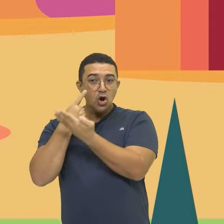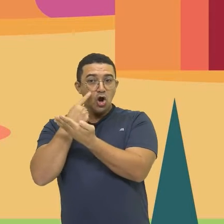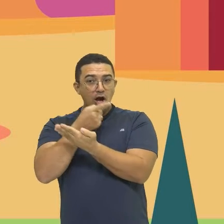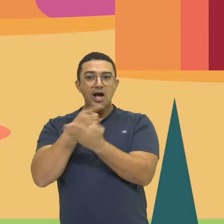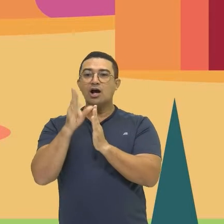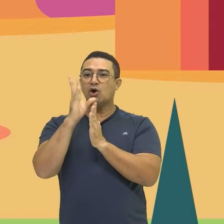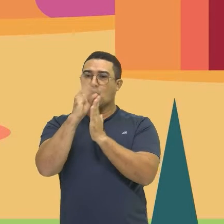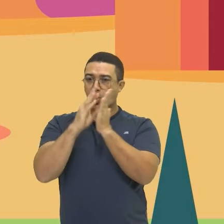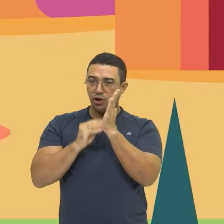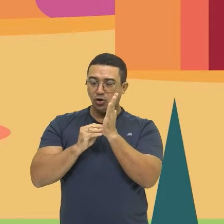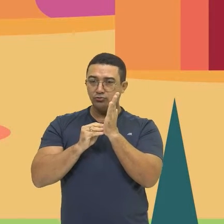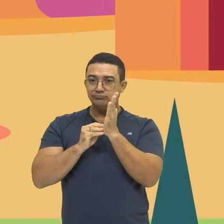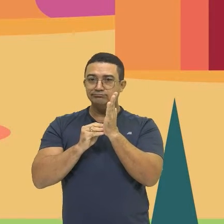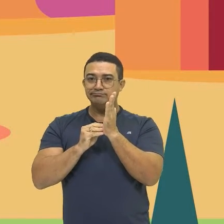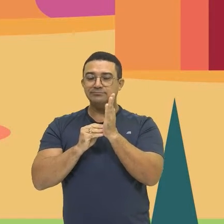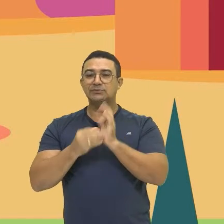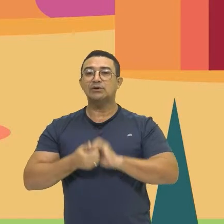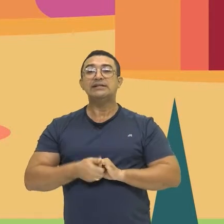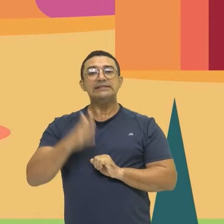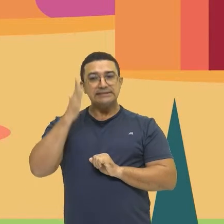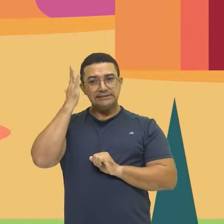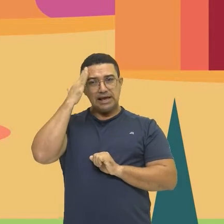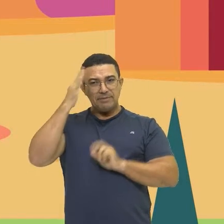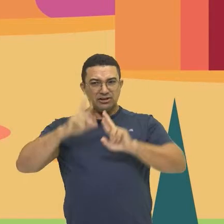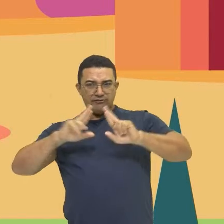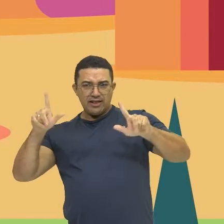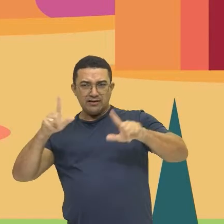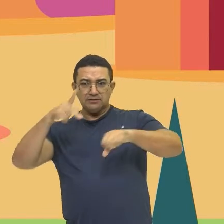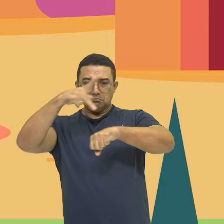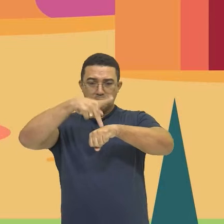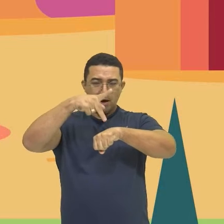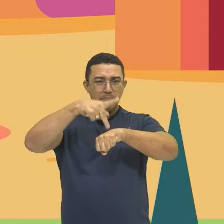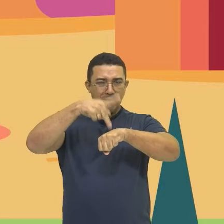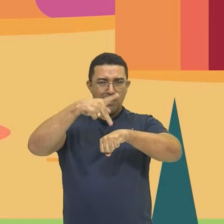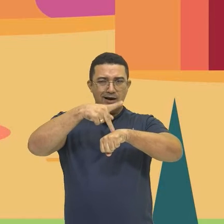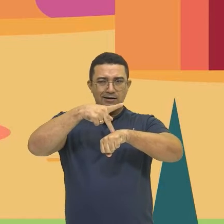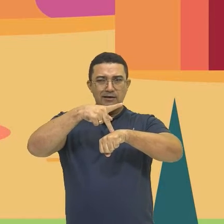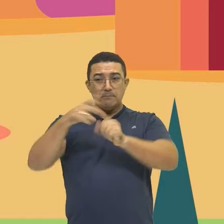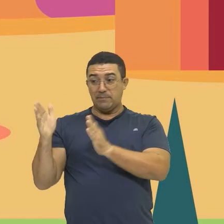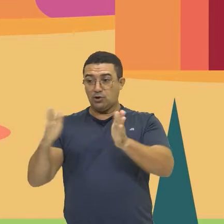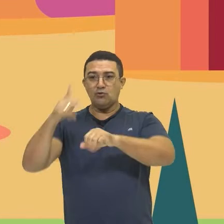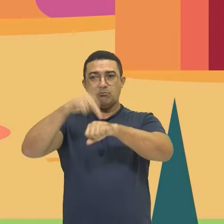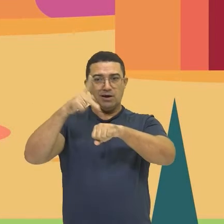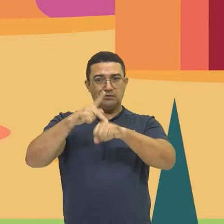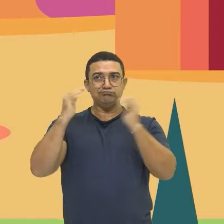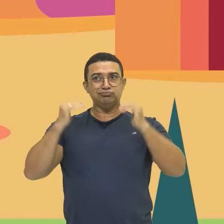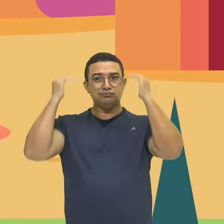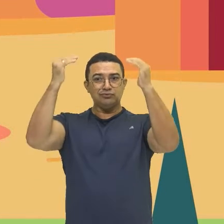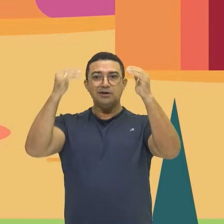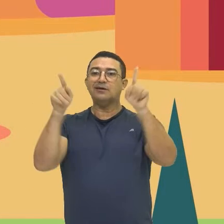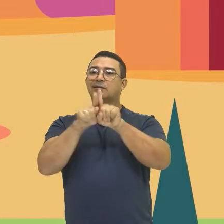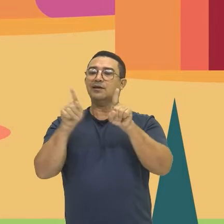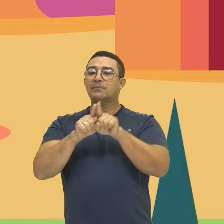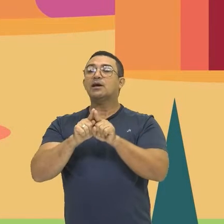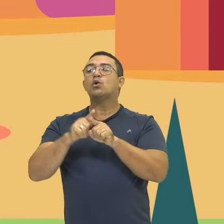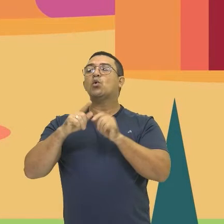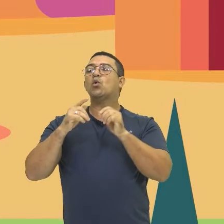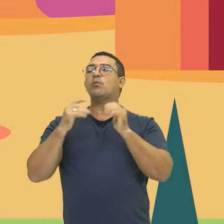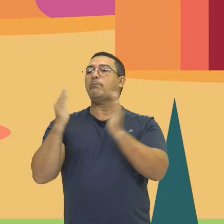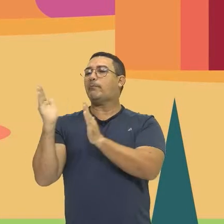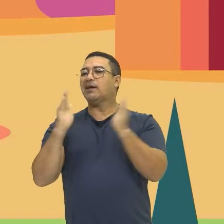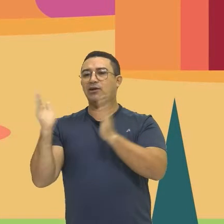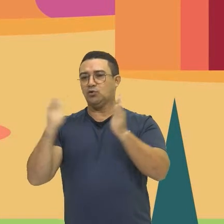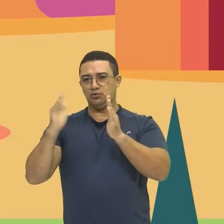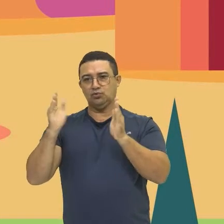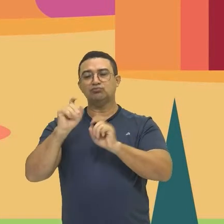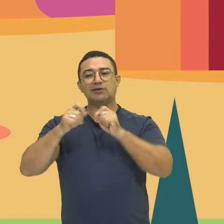conteúdo. Diferenciar paleolítico, superior e inferior, e o neolítico, principalmente a